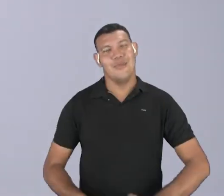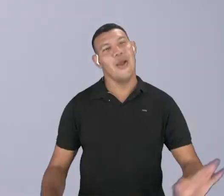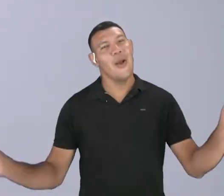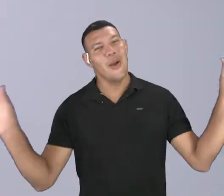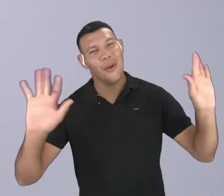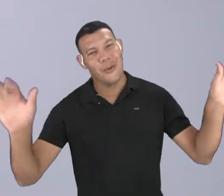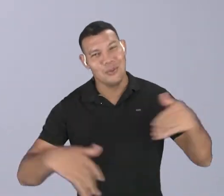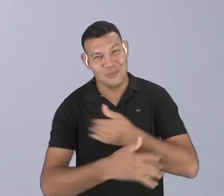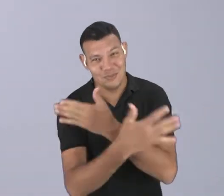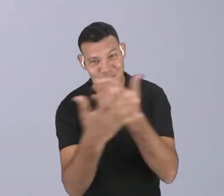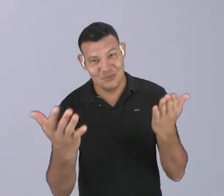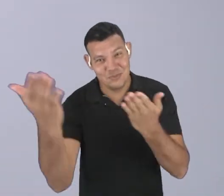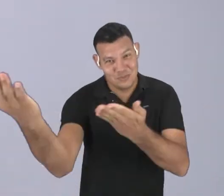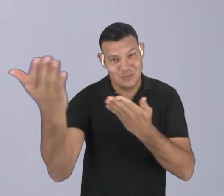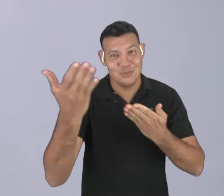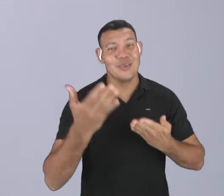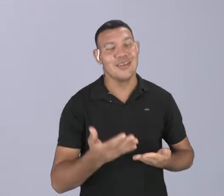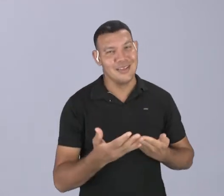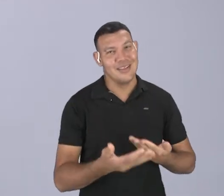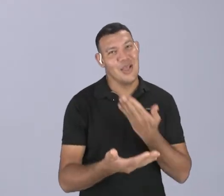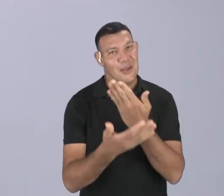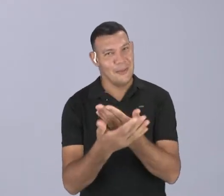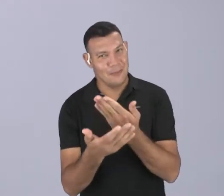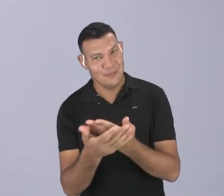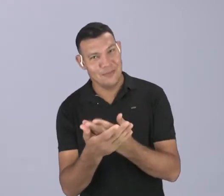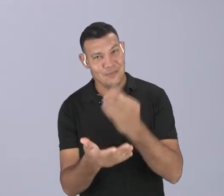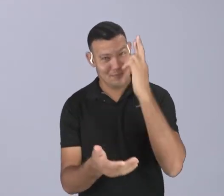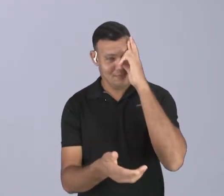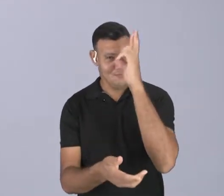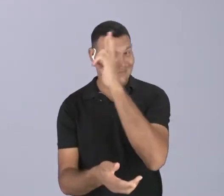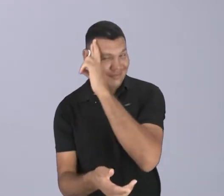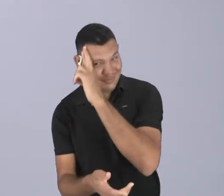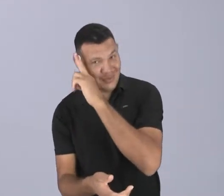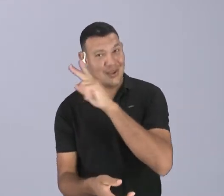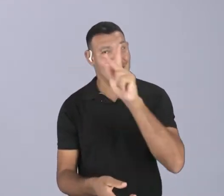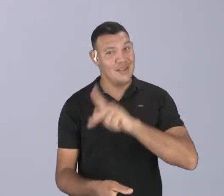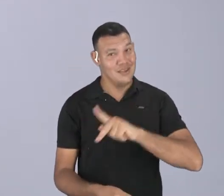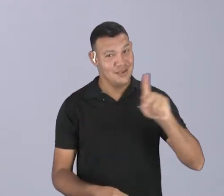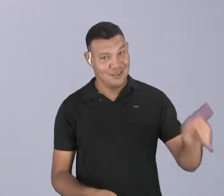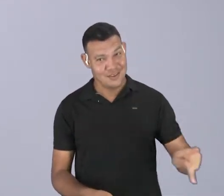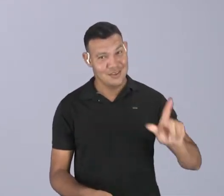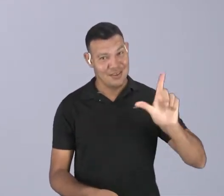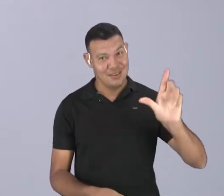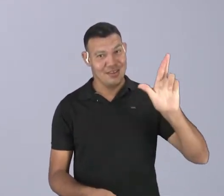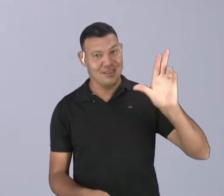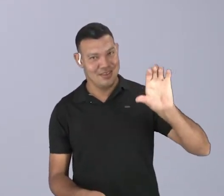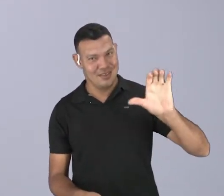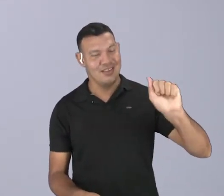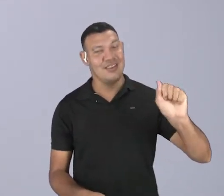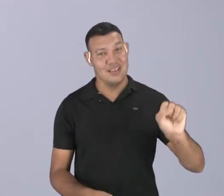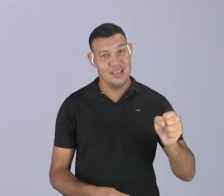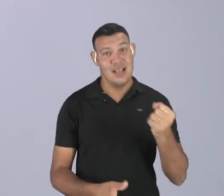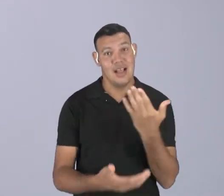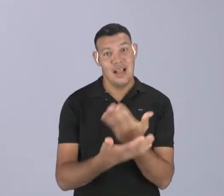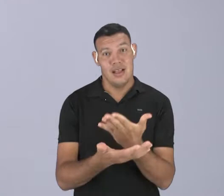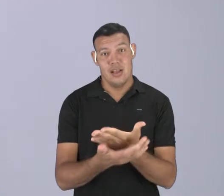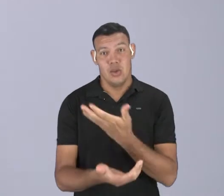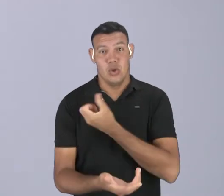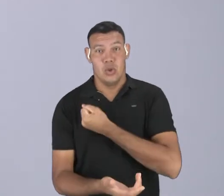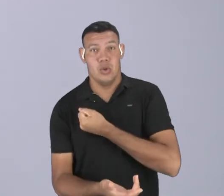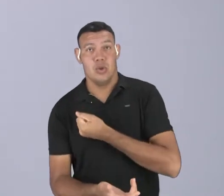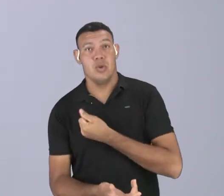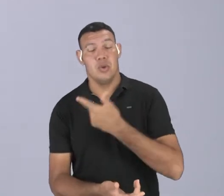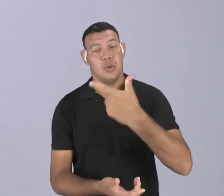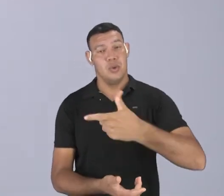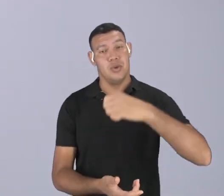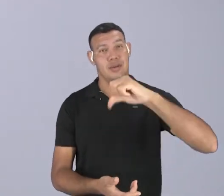Oi, galerinha, sejam muito bem-vindos a mais uma aula de História. Eu sou o professor Lucas e já estamos na nossa 29ª aula para o